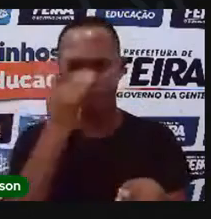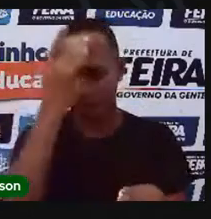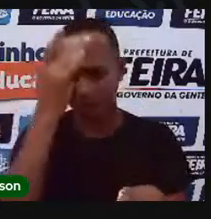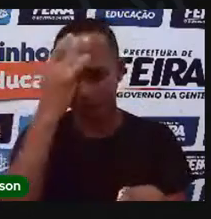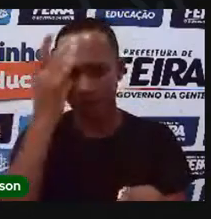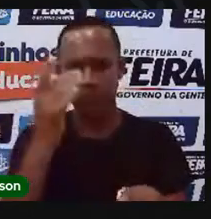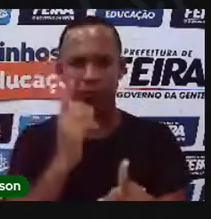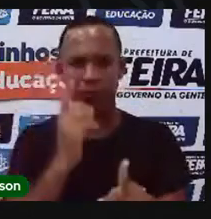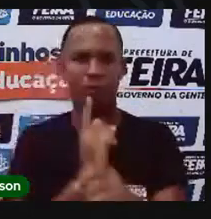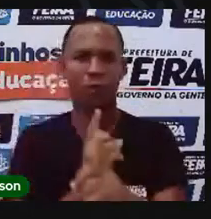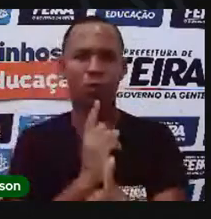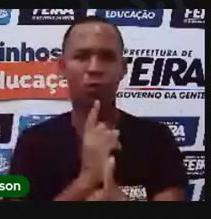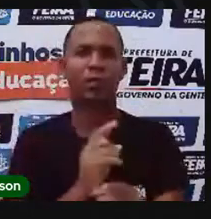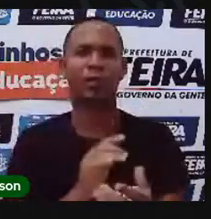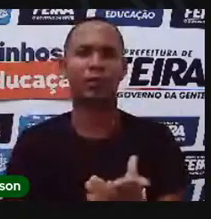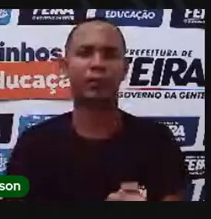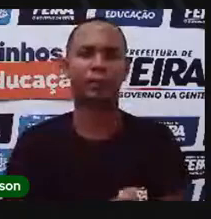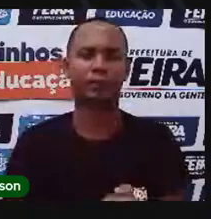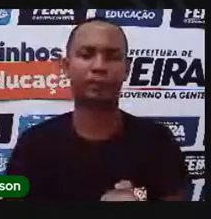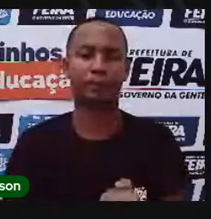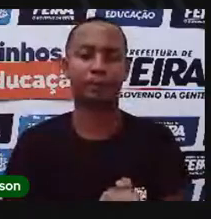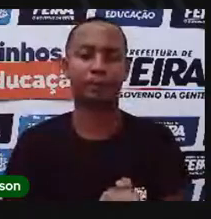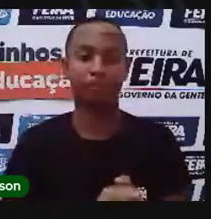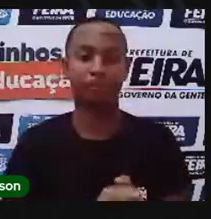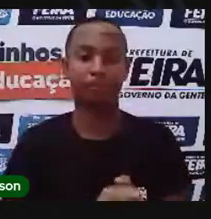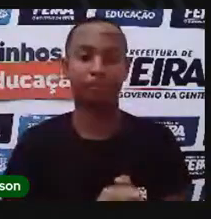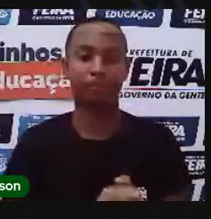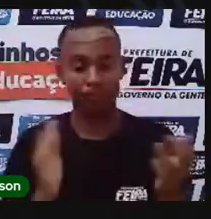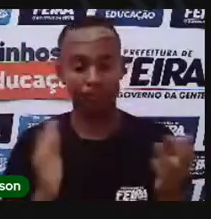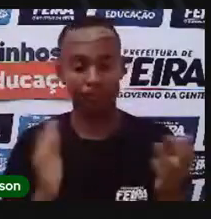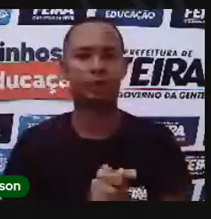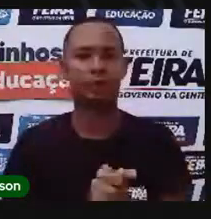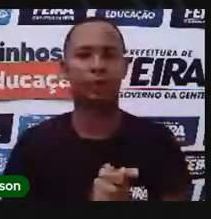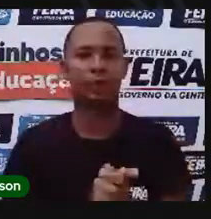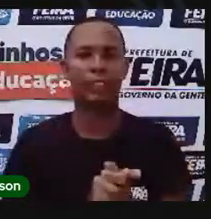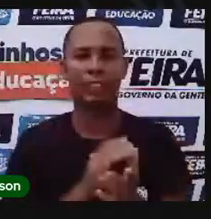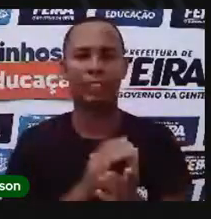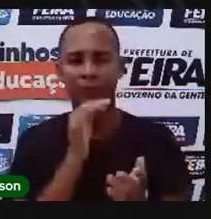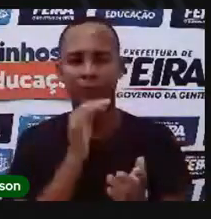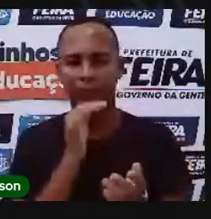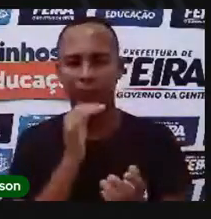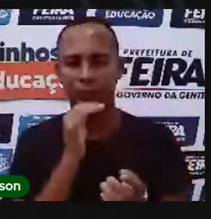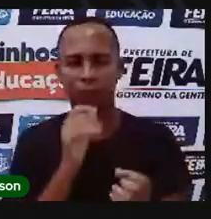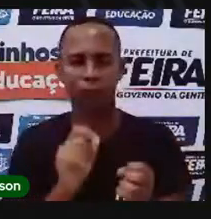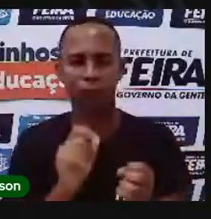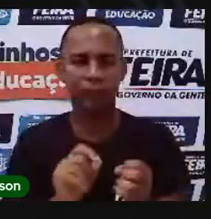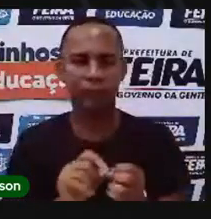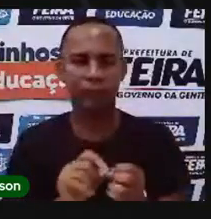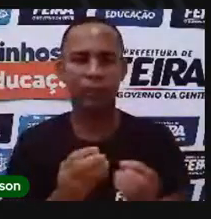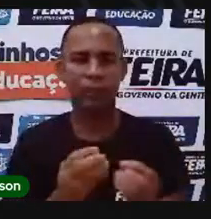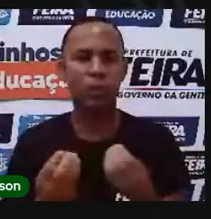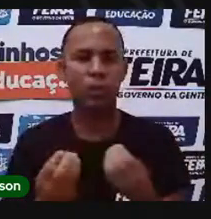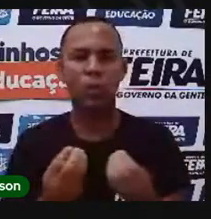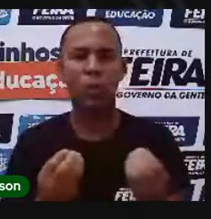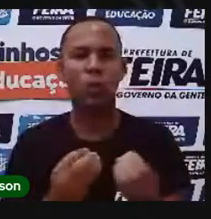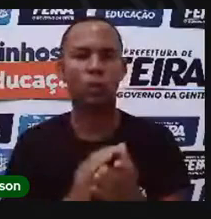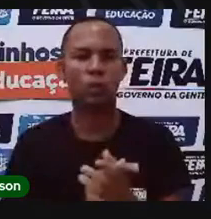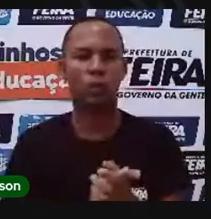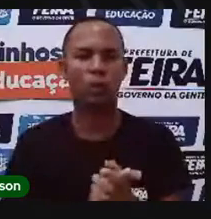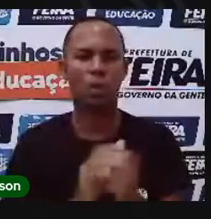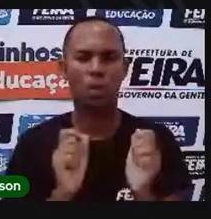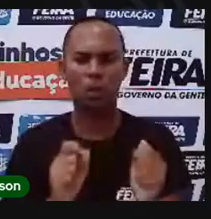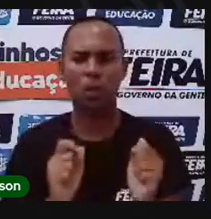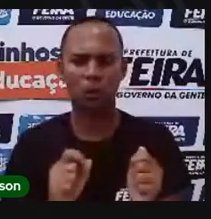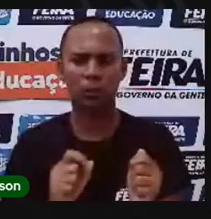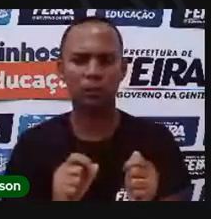de ser encontrada, certo? Então vamos lá. E para fazer o xilogravura, mas Pró, eu não tenho madeira, eu sou criança, eu não posso